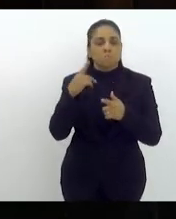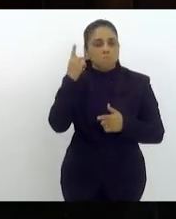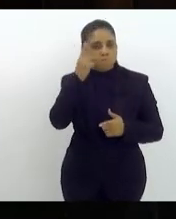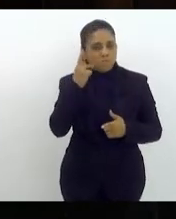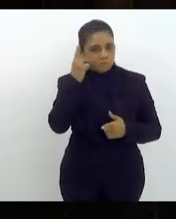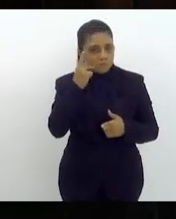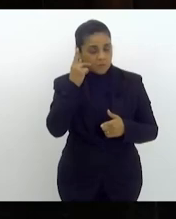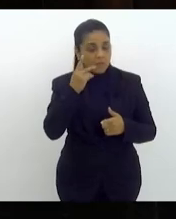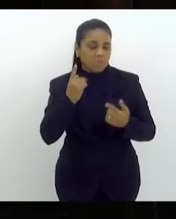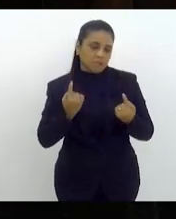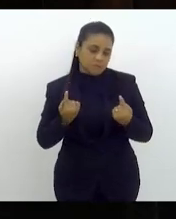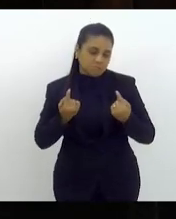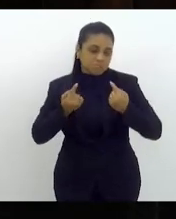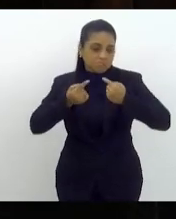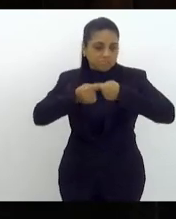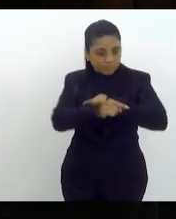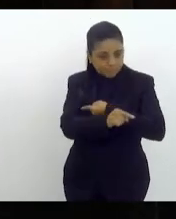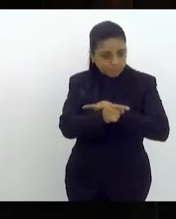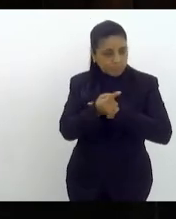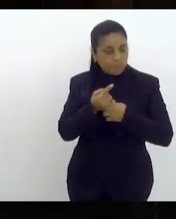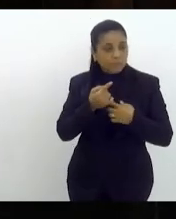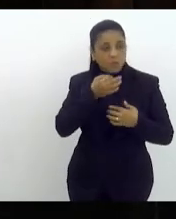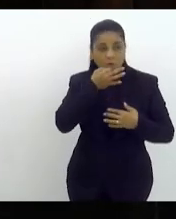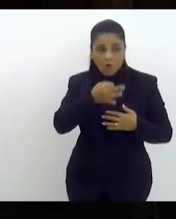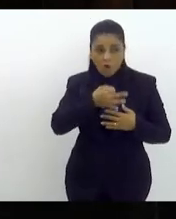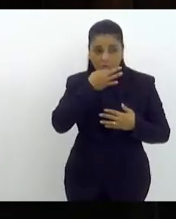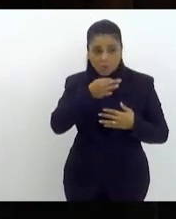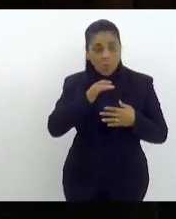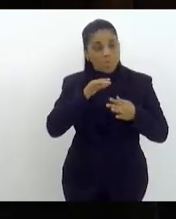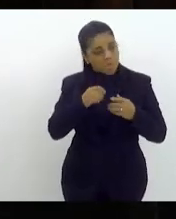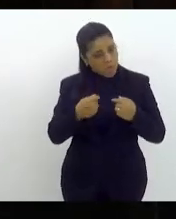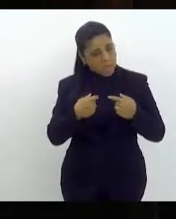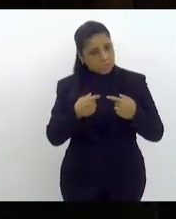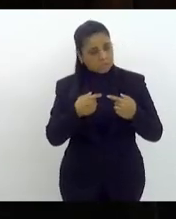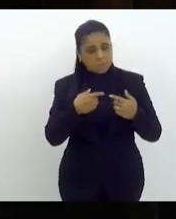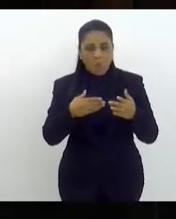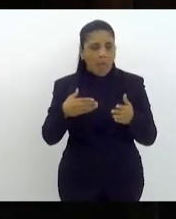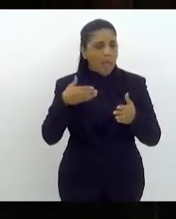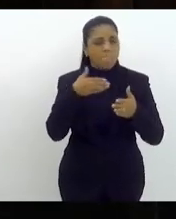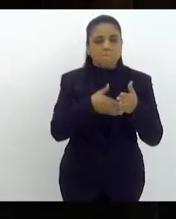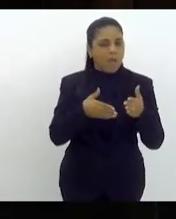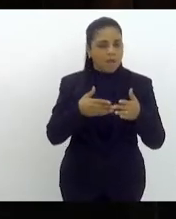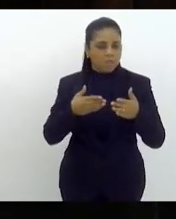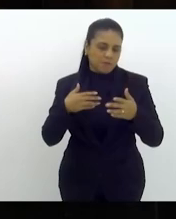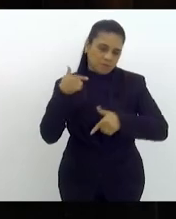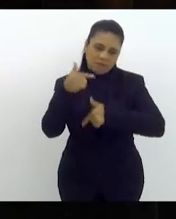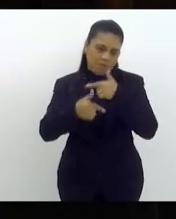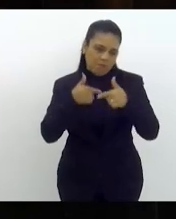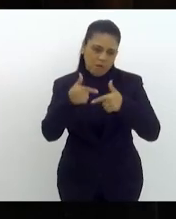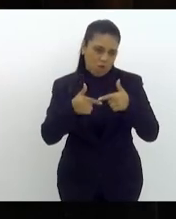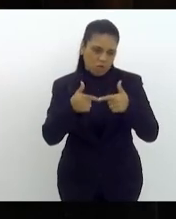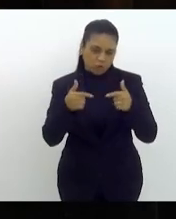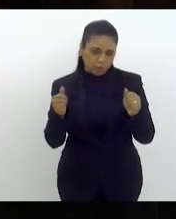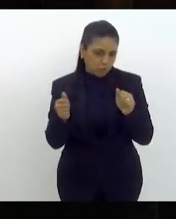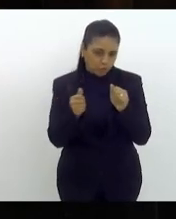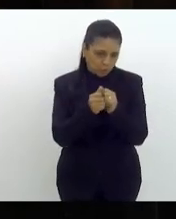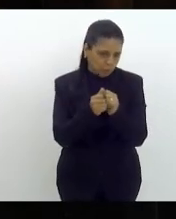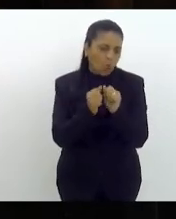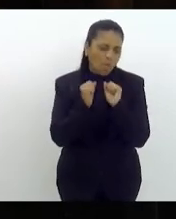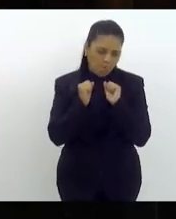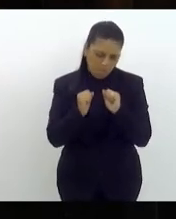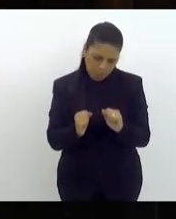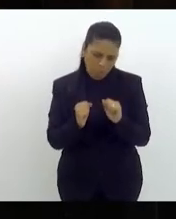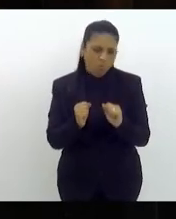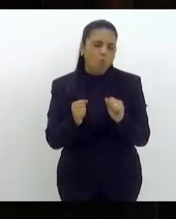em Campos opostos Mas isso não impede que trabalhamos juntos e muitas frentes aqui e que seja objeto de